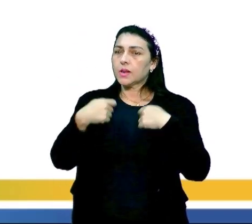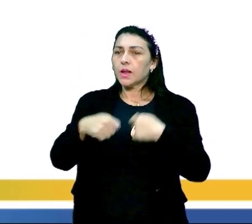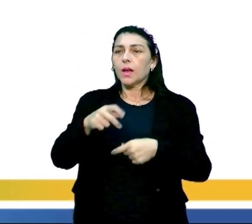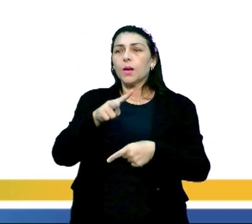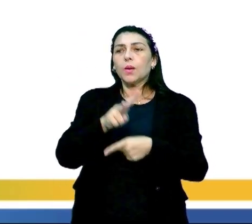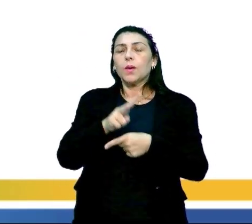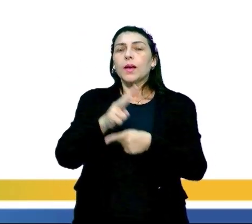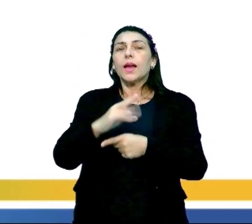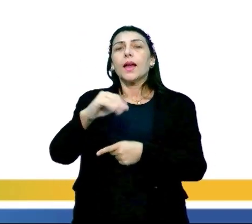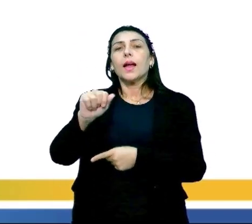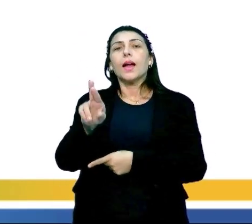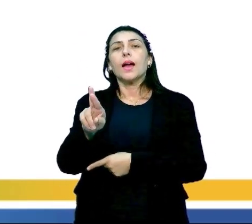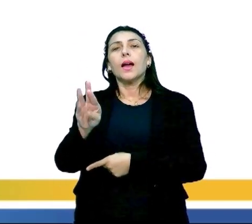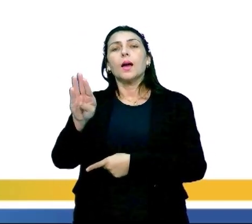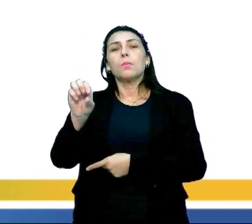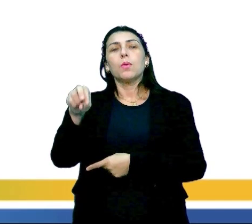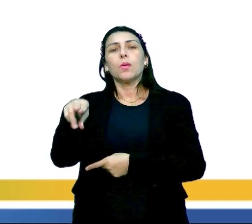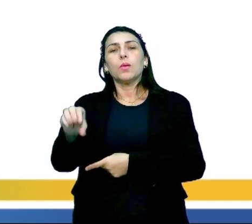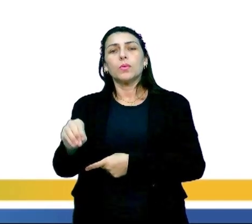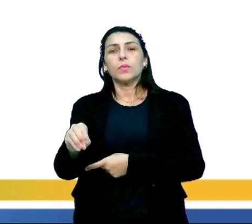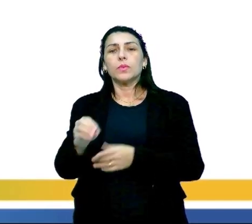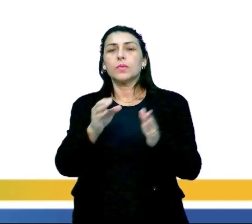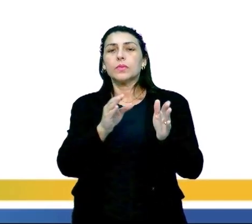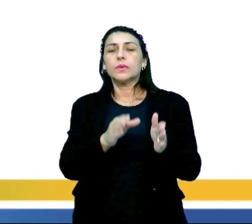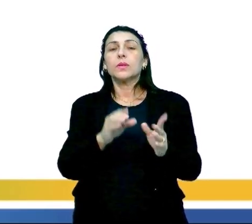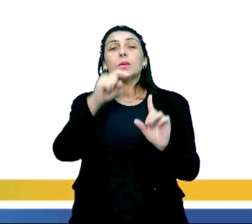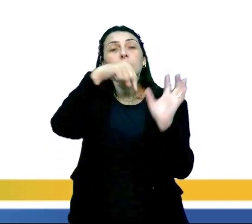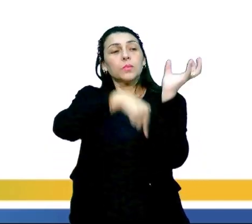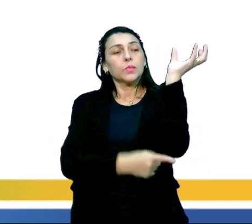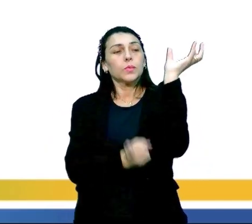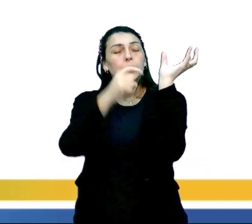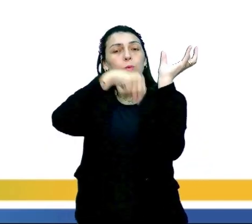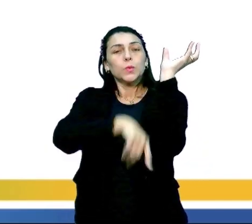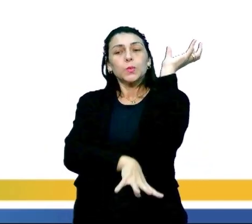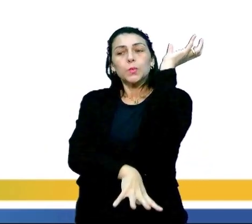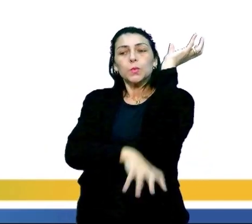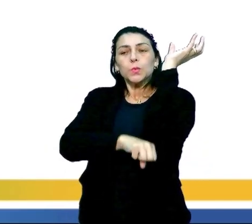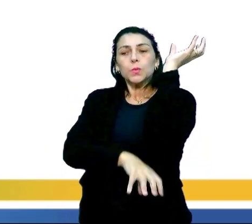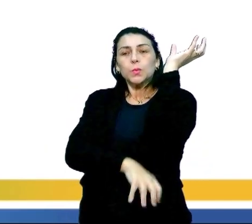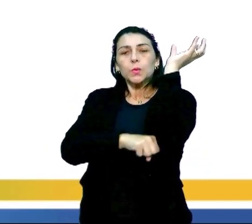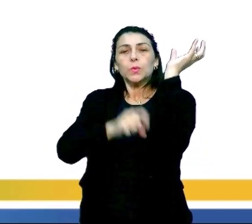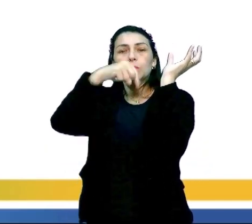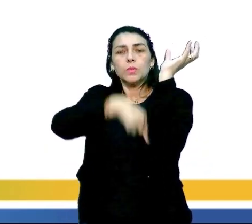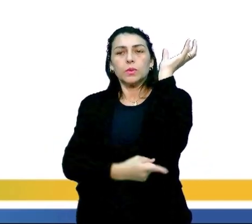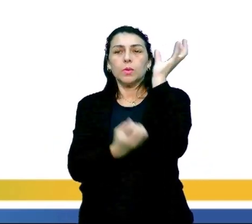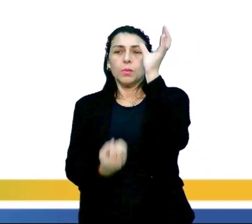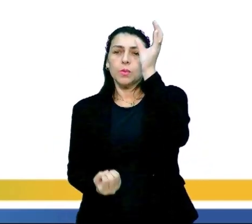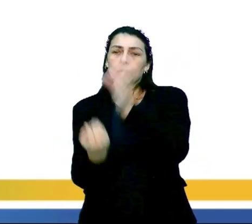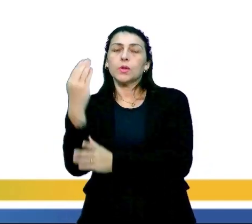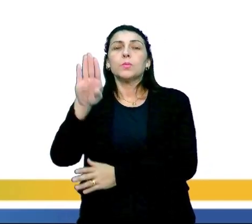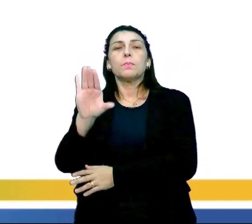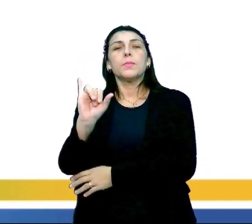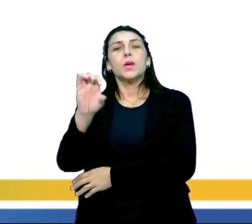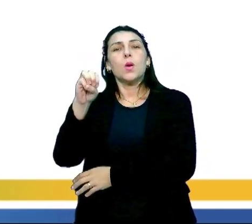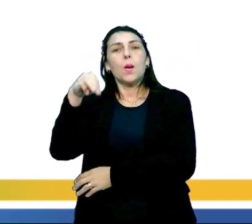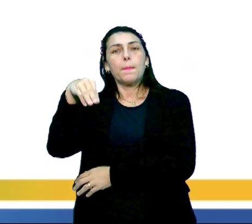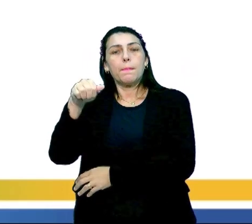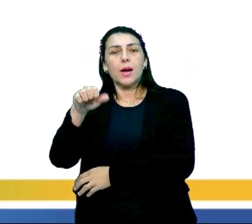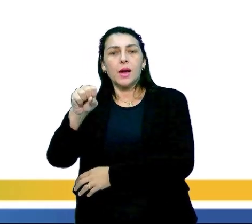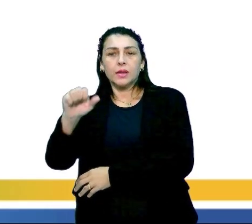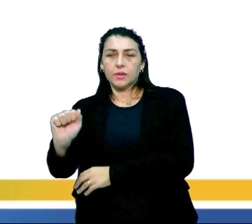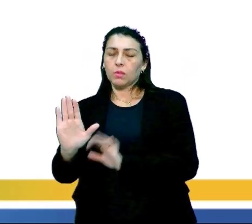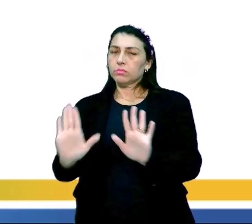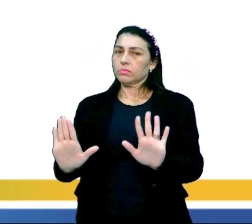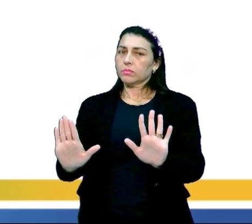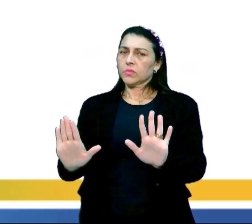grande quantidade de carbono, sequestrado pela fotossíntese para a produção de biomassa.